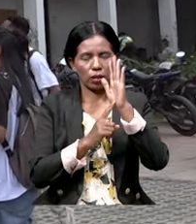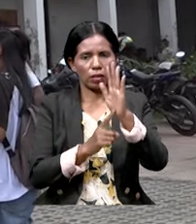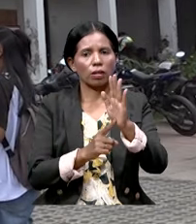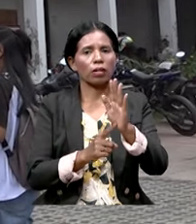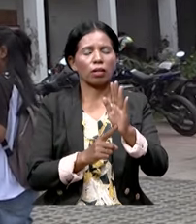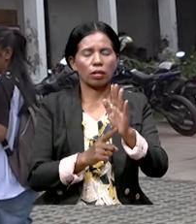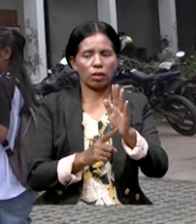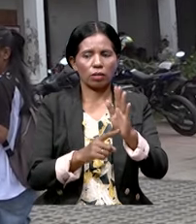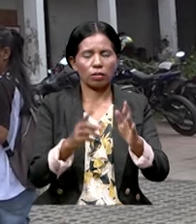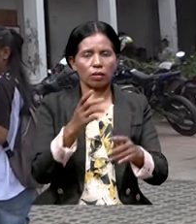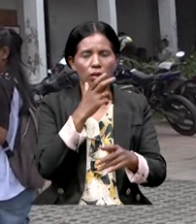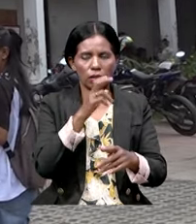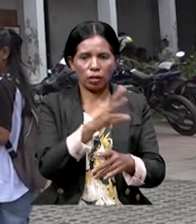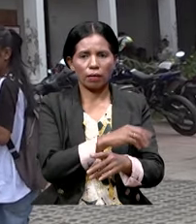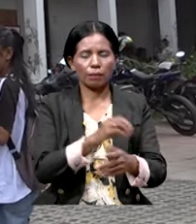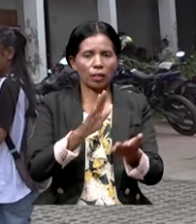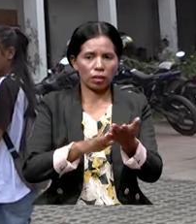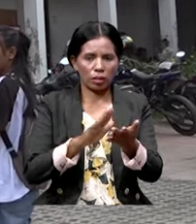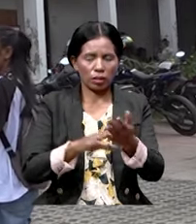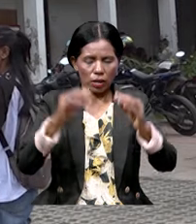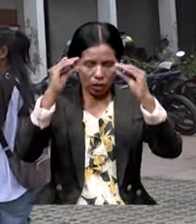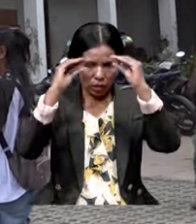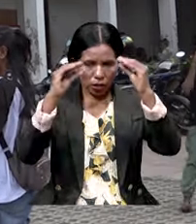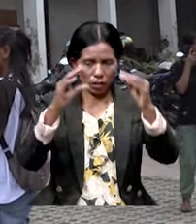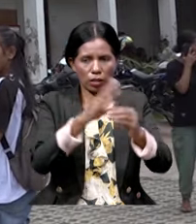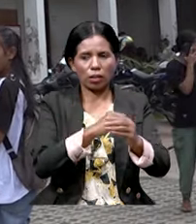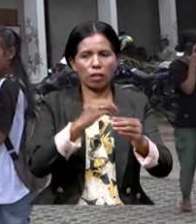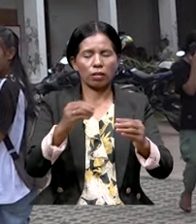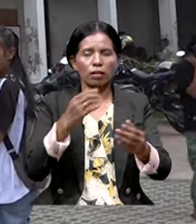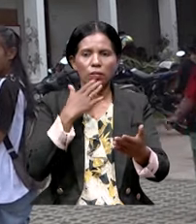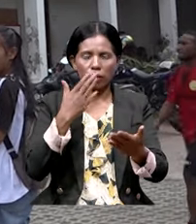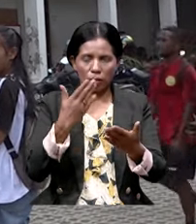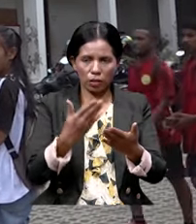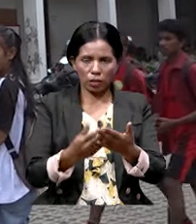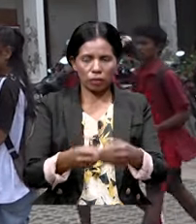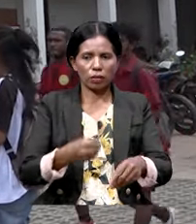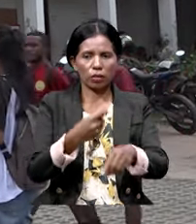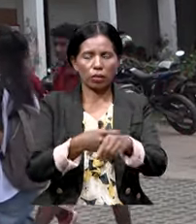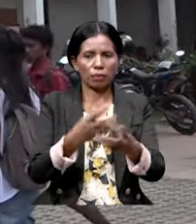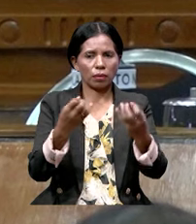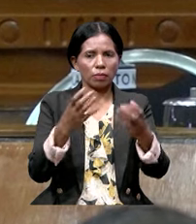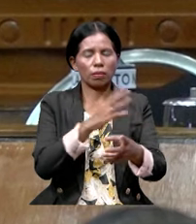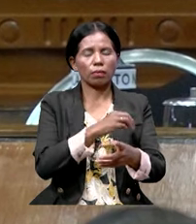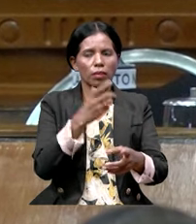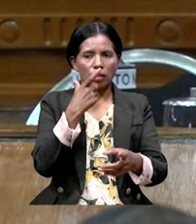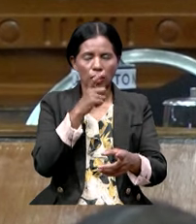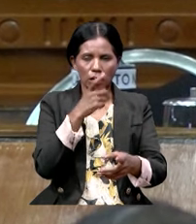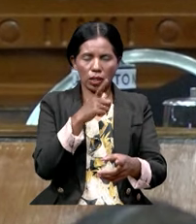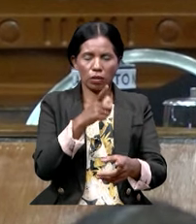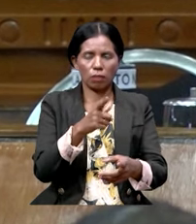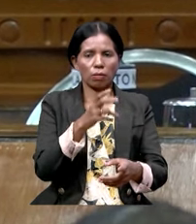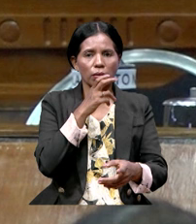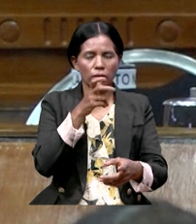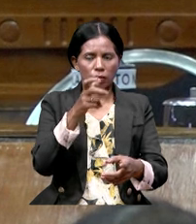lian oficial lian uma, e a escola, ha norin ho método adequado no fo tempo barak liu ba lian oficial. Russi